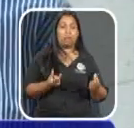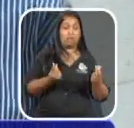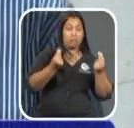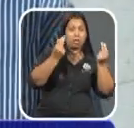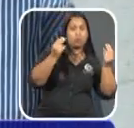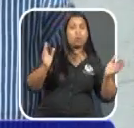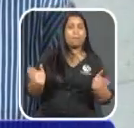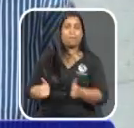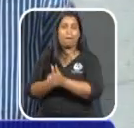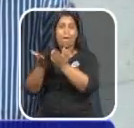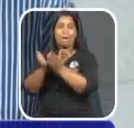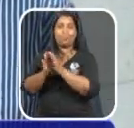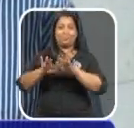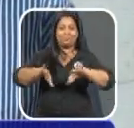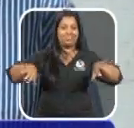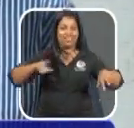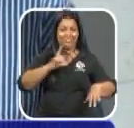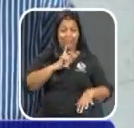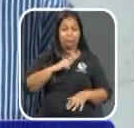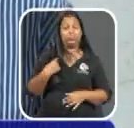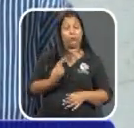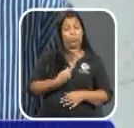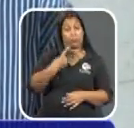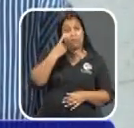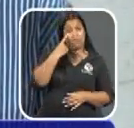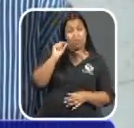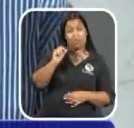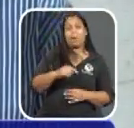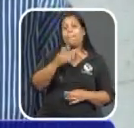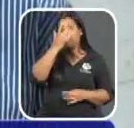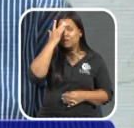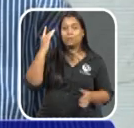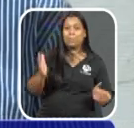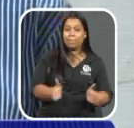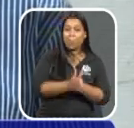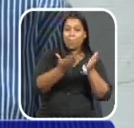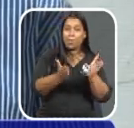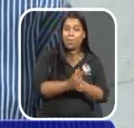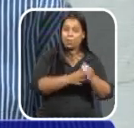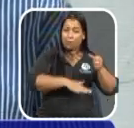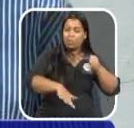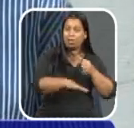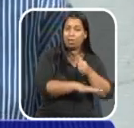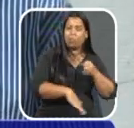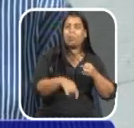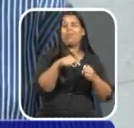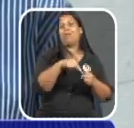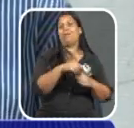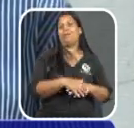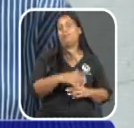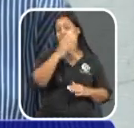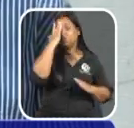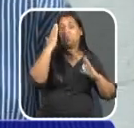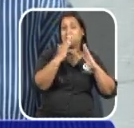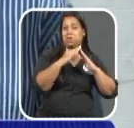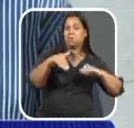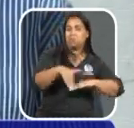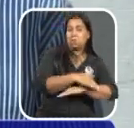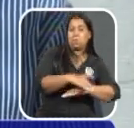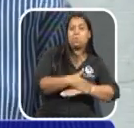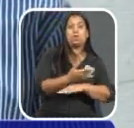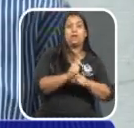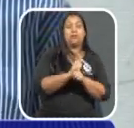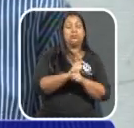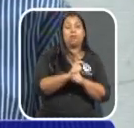classe pobre, né? Nós podemos observar que as pessoas em condições de vulnerabilidade social, principalmente aqueles moradores de rua,